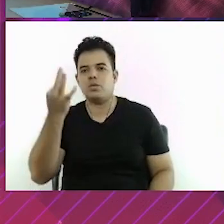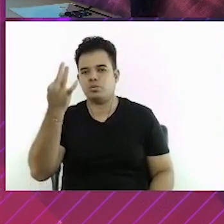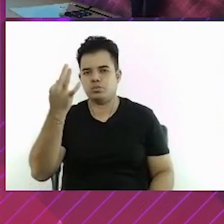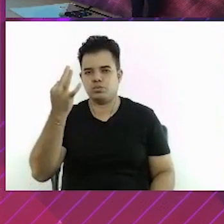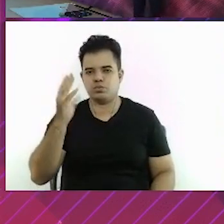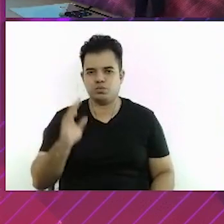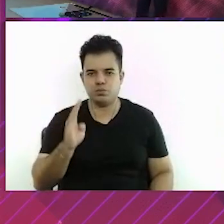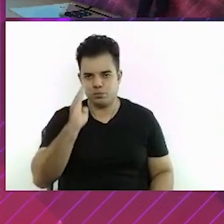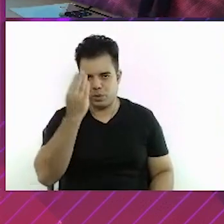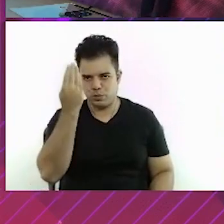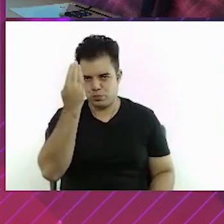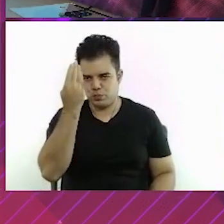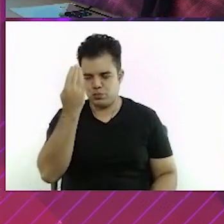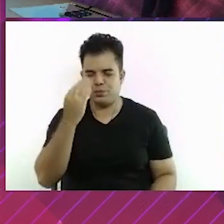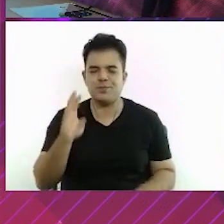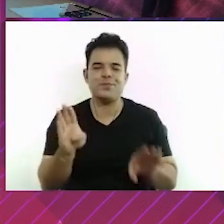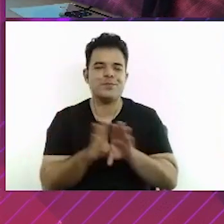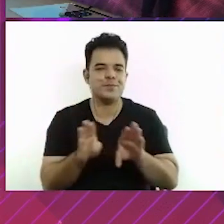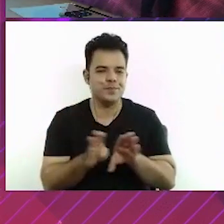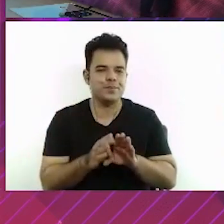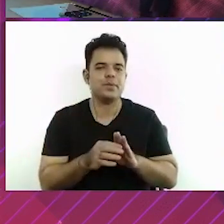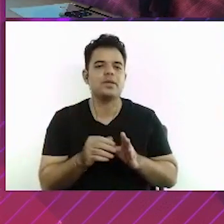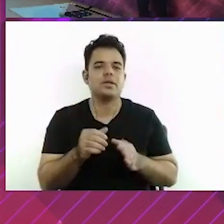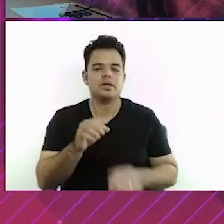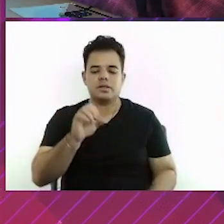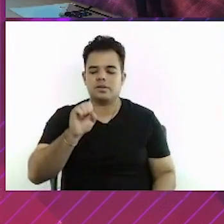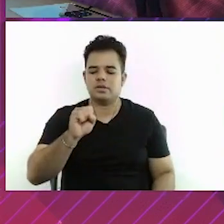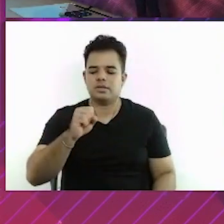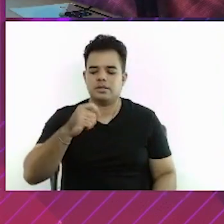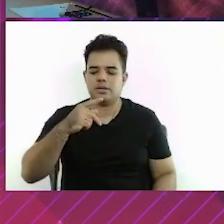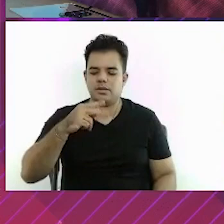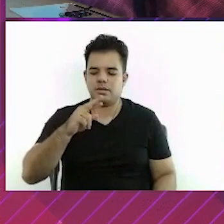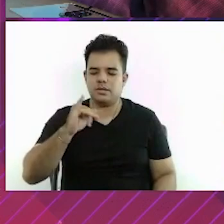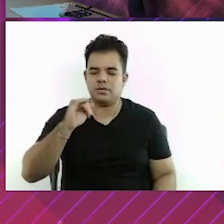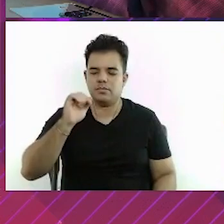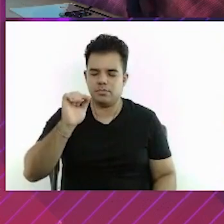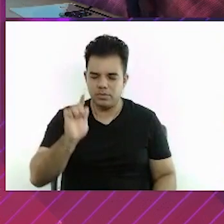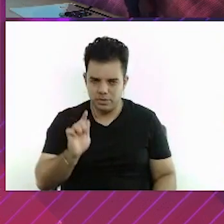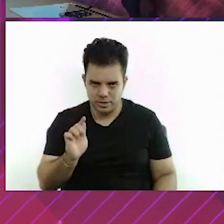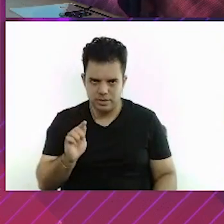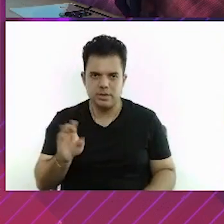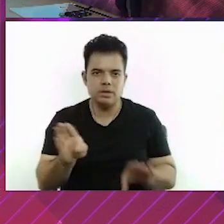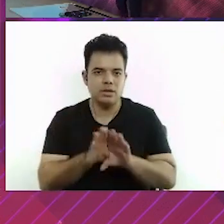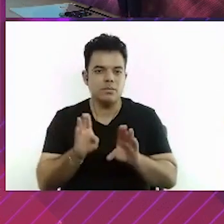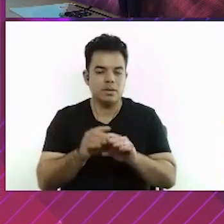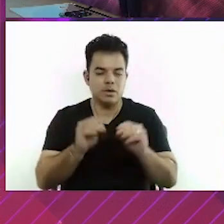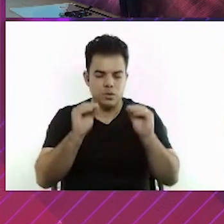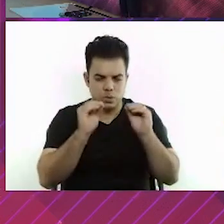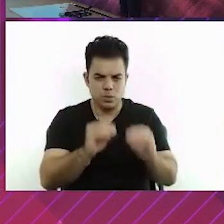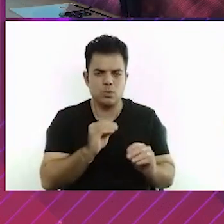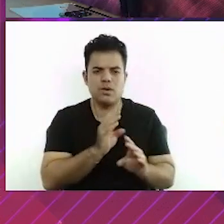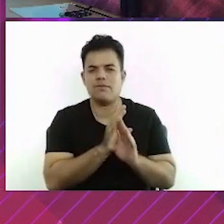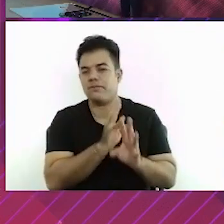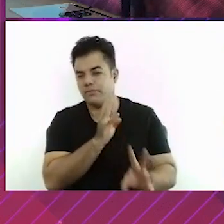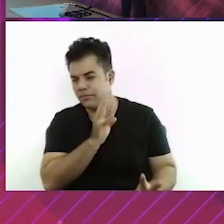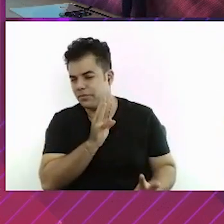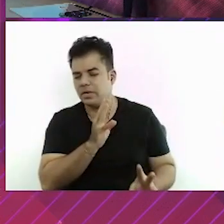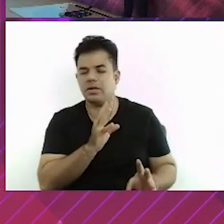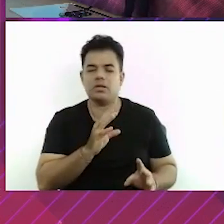Com Spring MQP, mesma coisa, mapeamento, declara fila, BasicNet, require false.